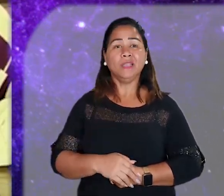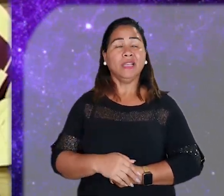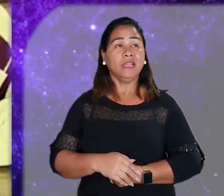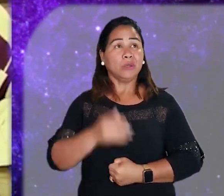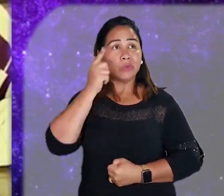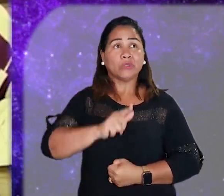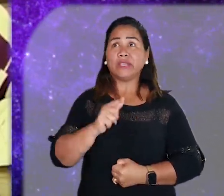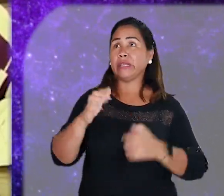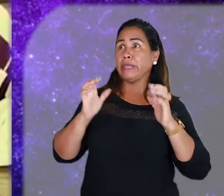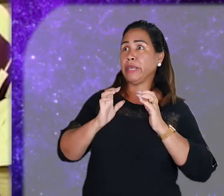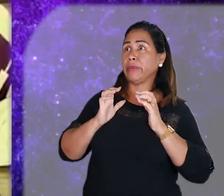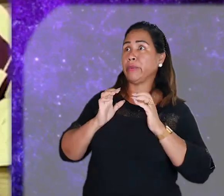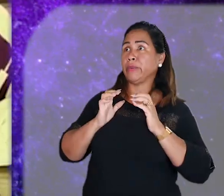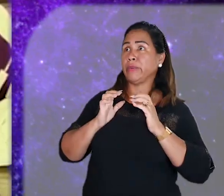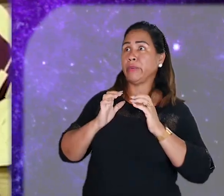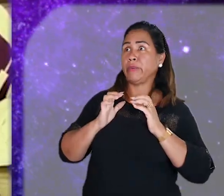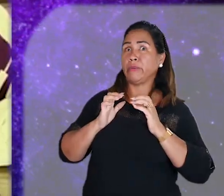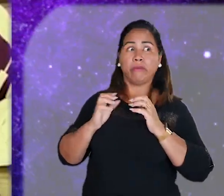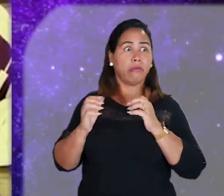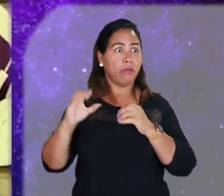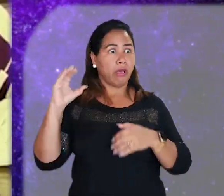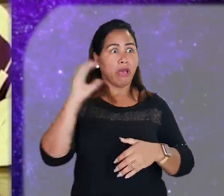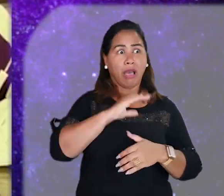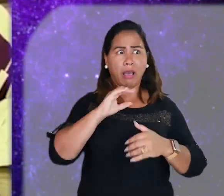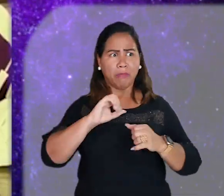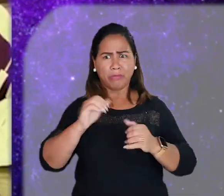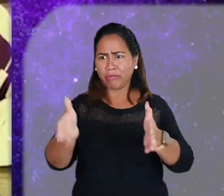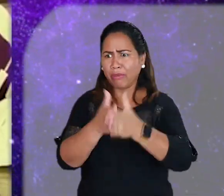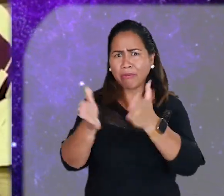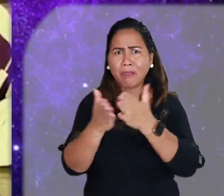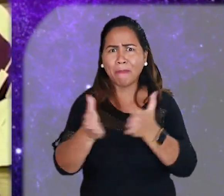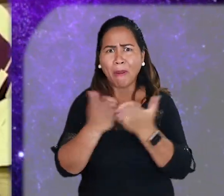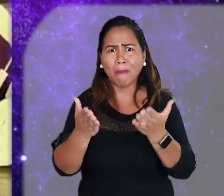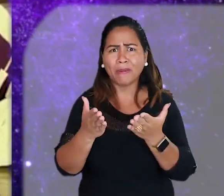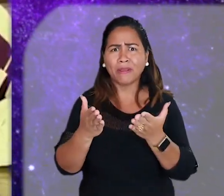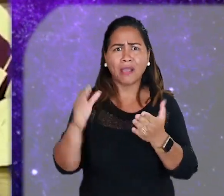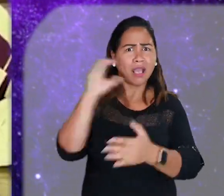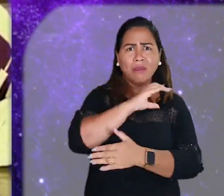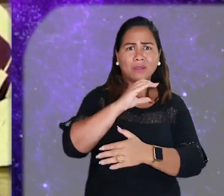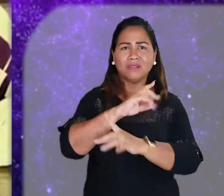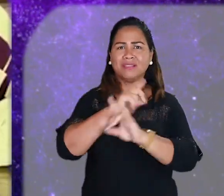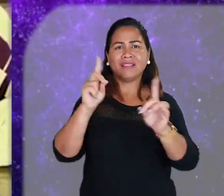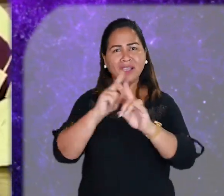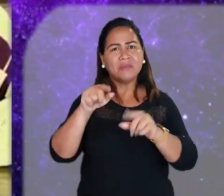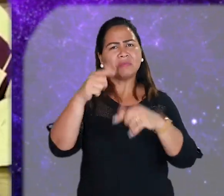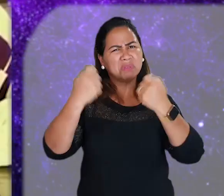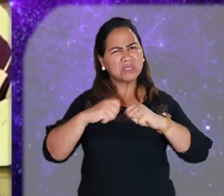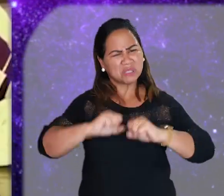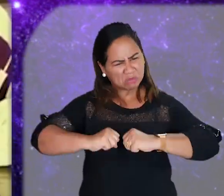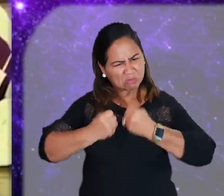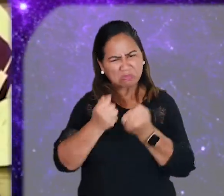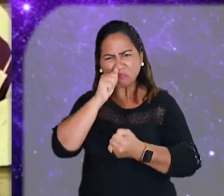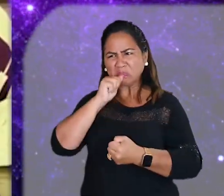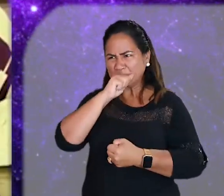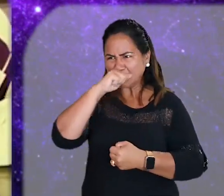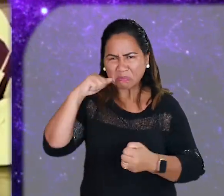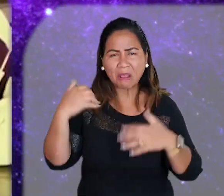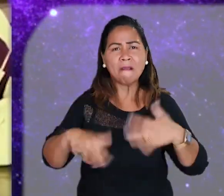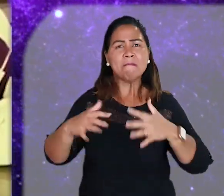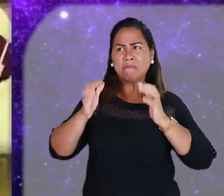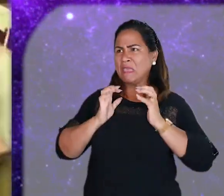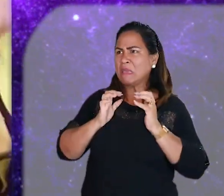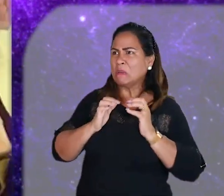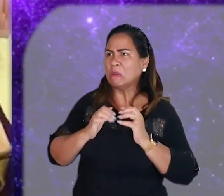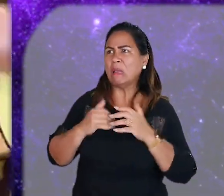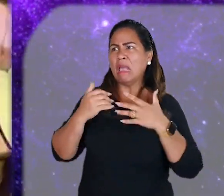pobre nem de 6 meses para o outro você precisa fazer muito esforço para acabar e falei com a tua vida